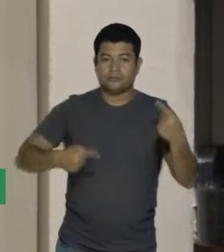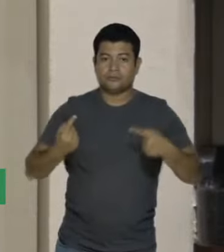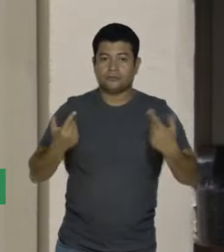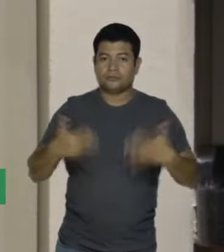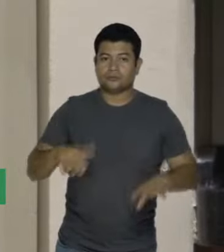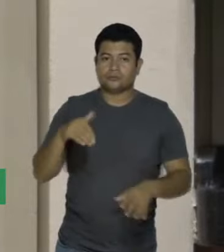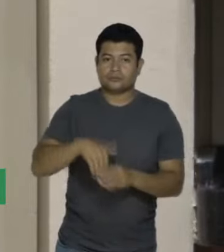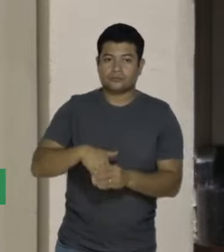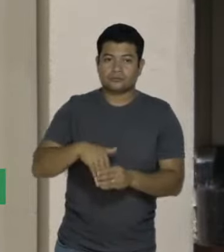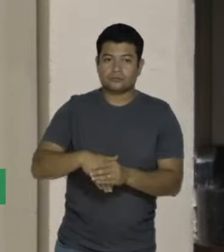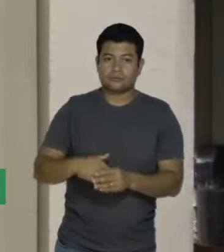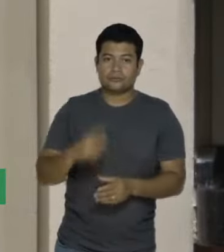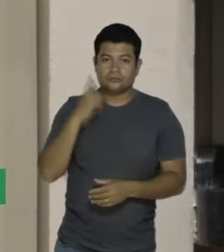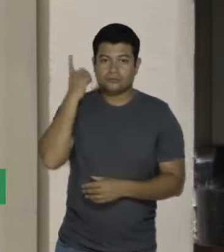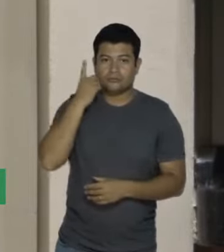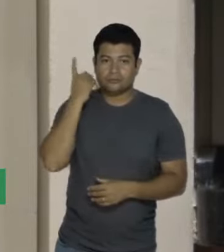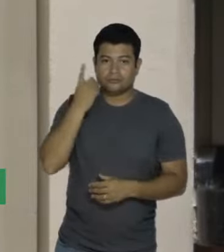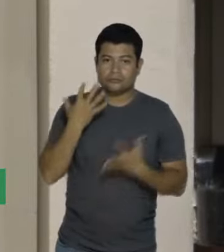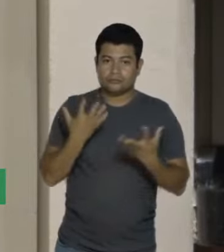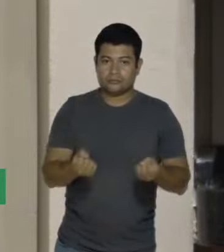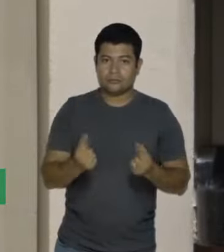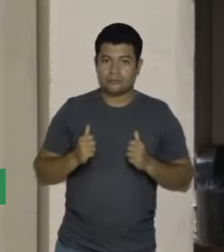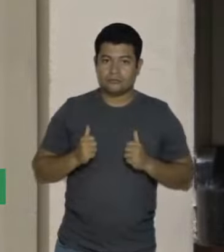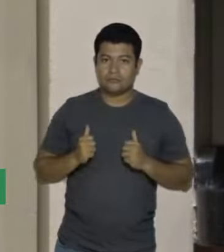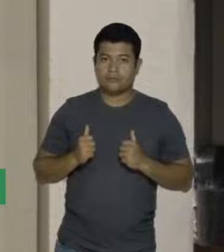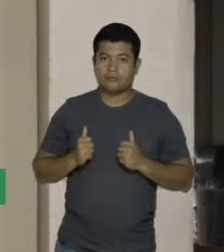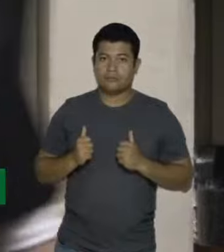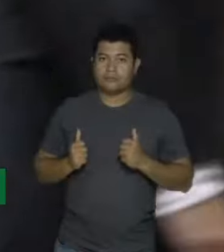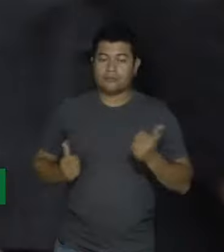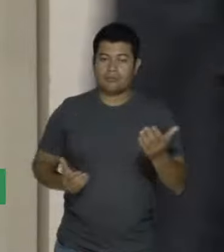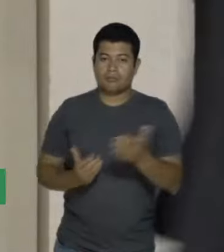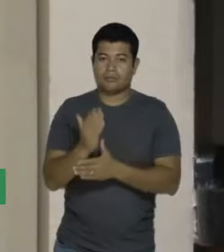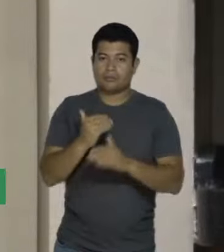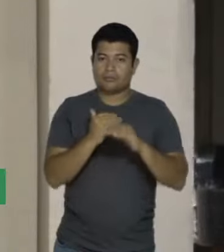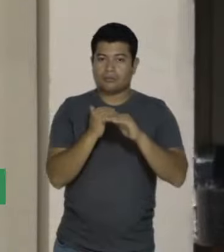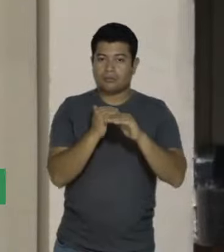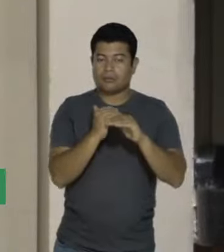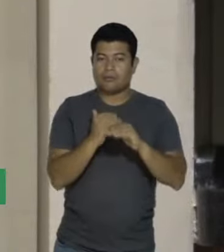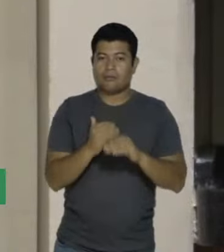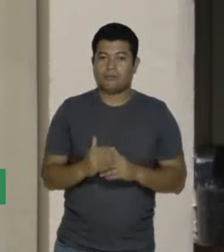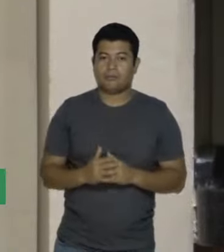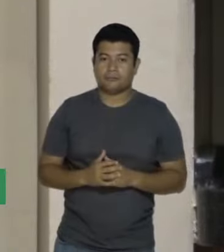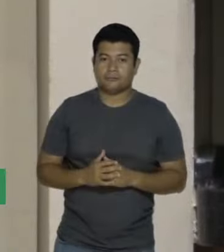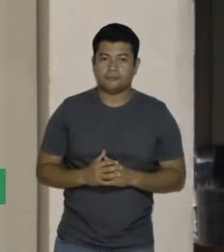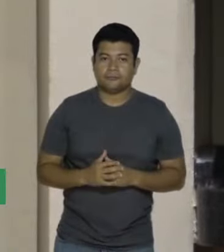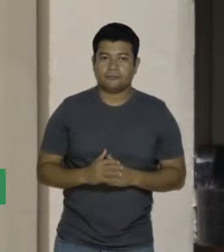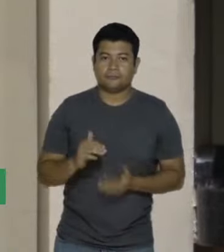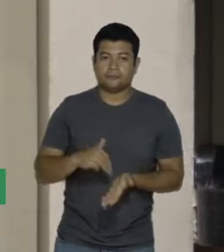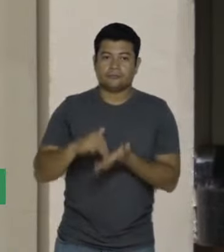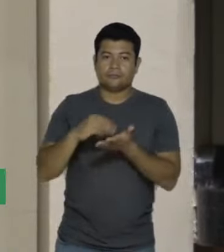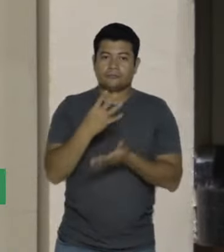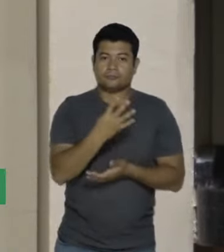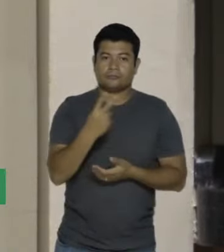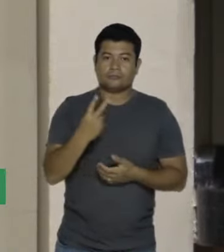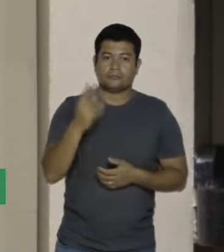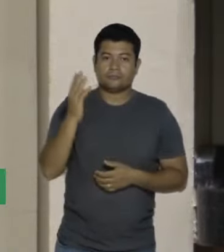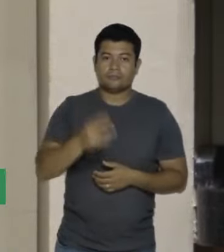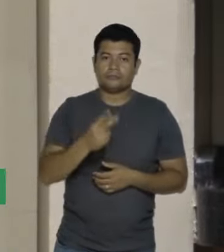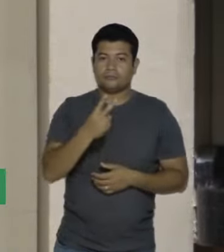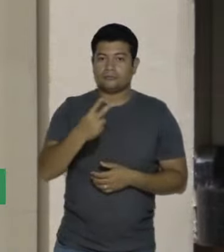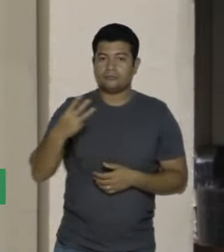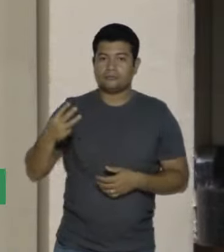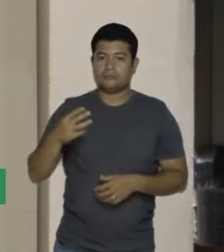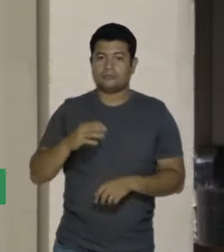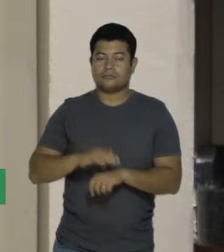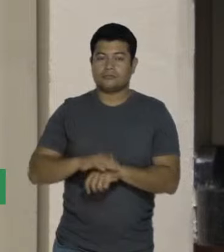permanece como se encontra aprovado por unanimidade Moção 42 2023 autoria